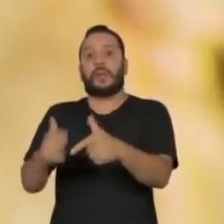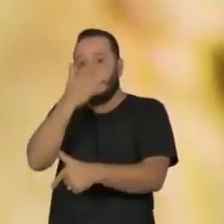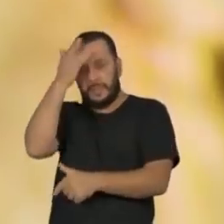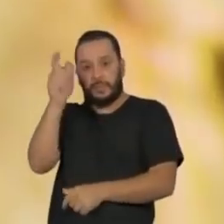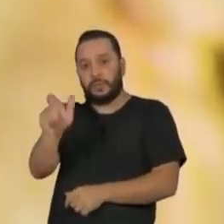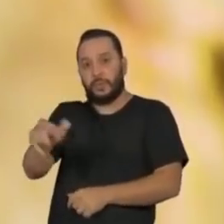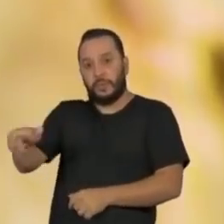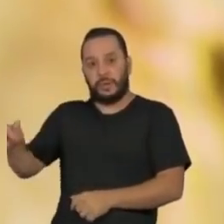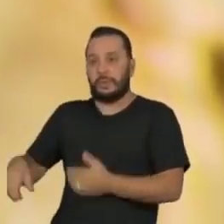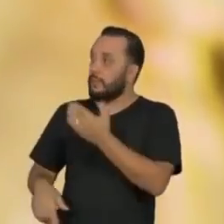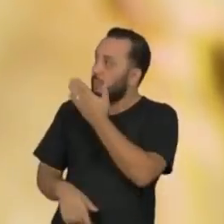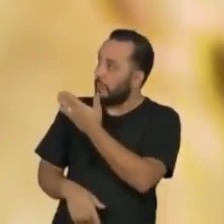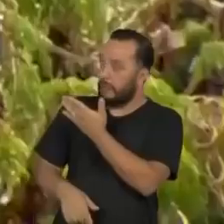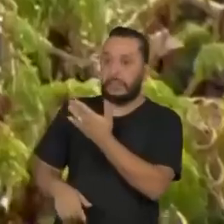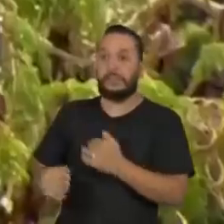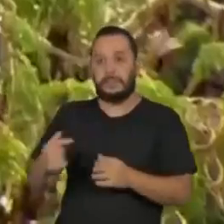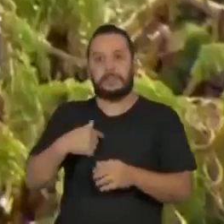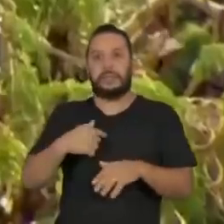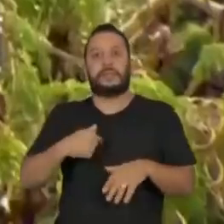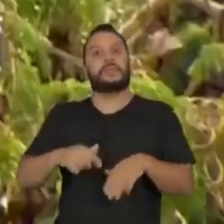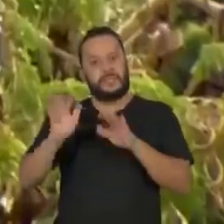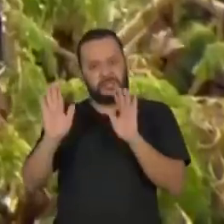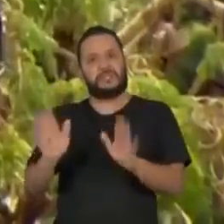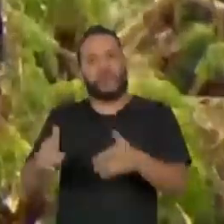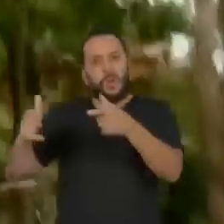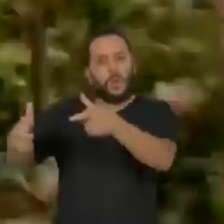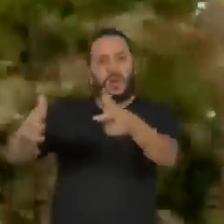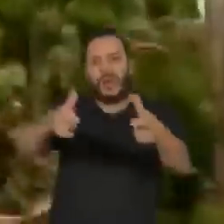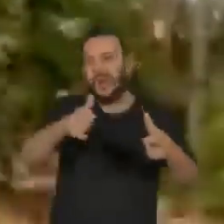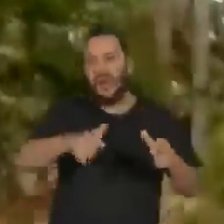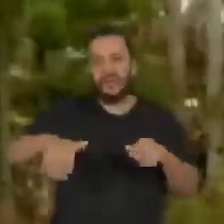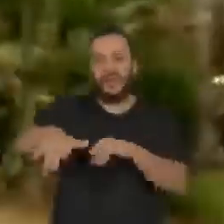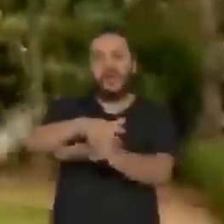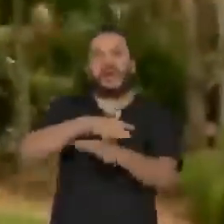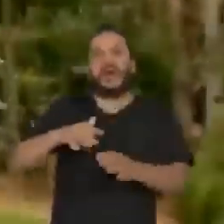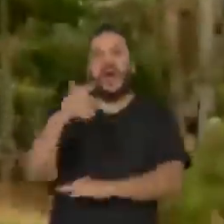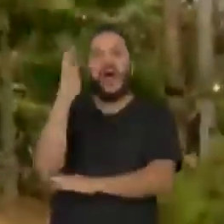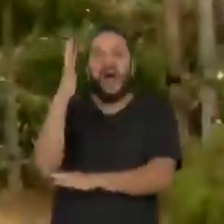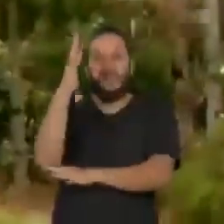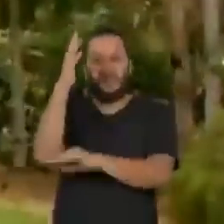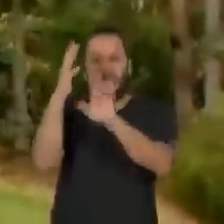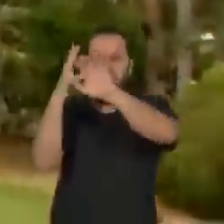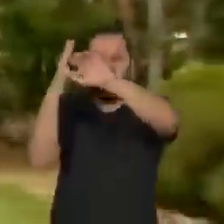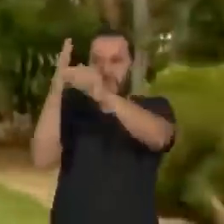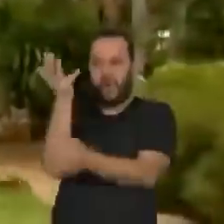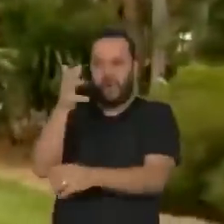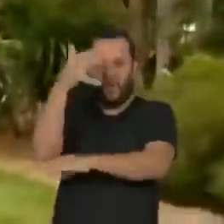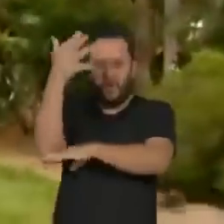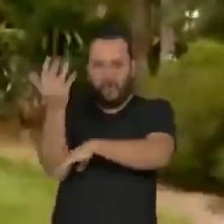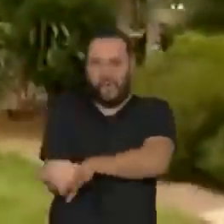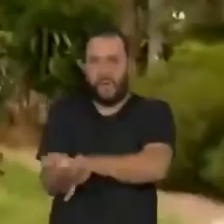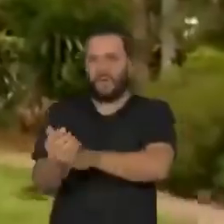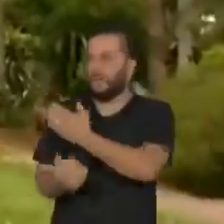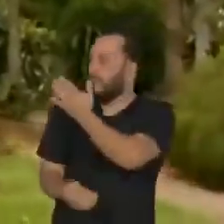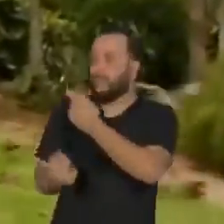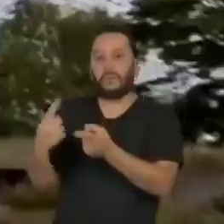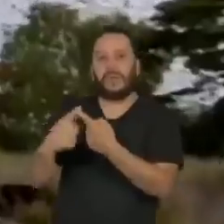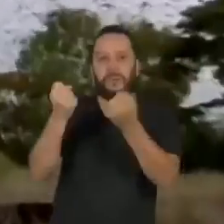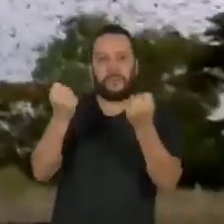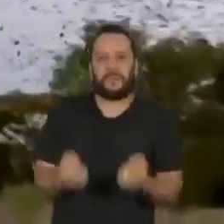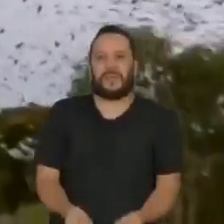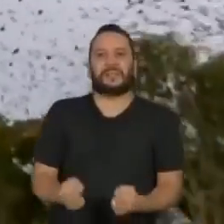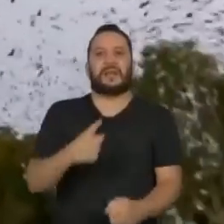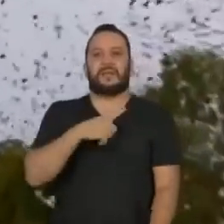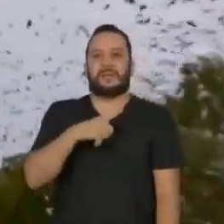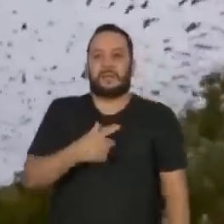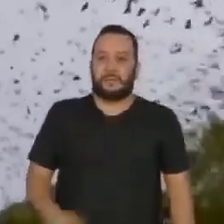conhecidos como raposas voadoras, se acumulam em todos os locais e chegam a quebrar os galhos das árvores onde se penduram por causa do excesso de